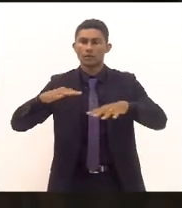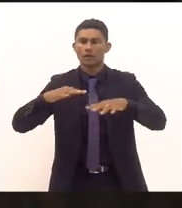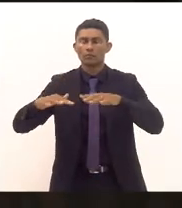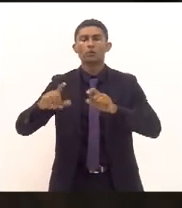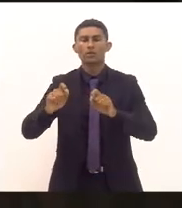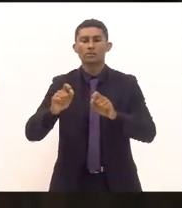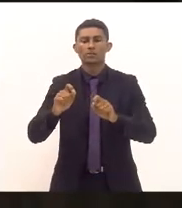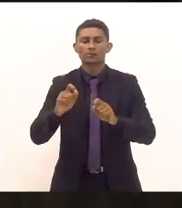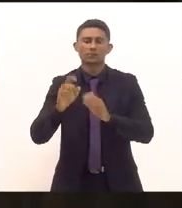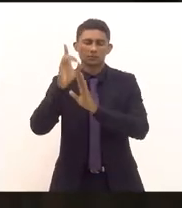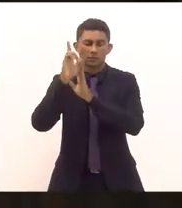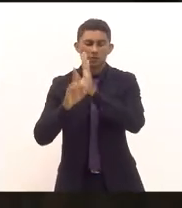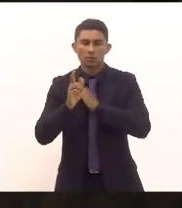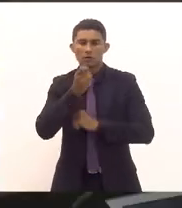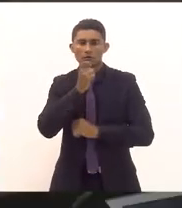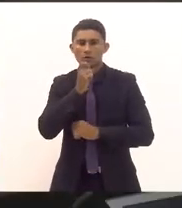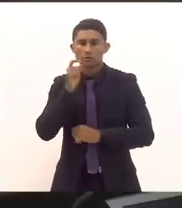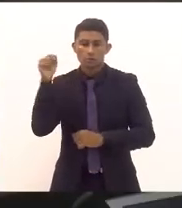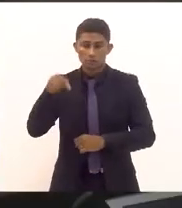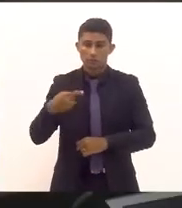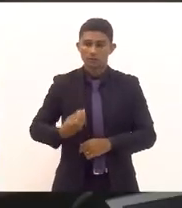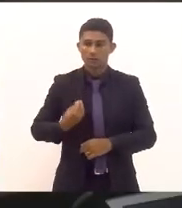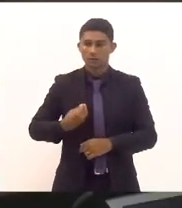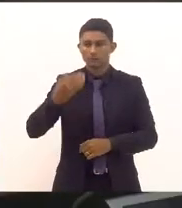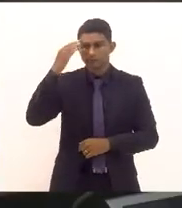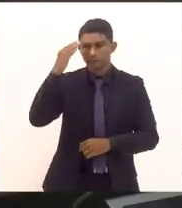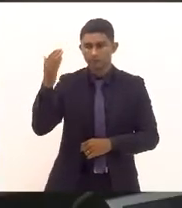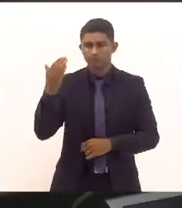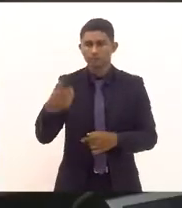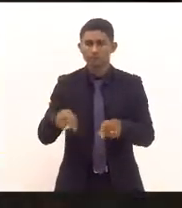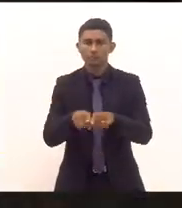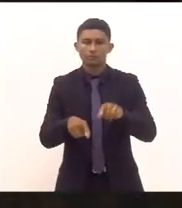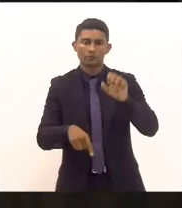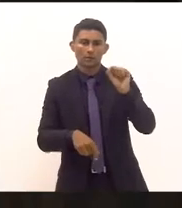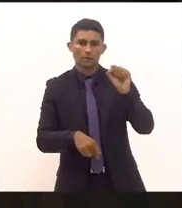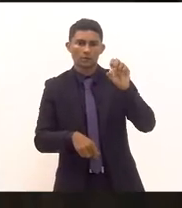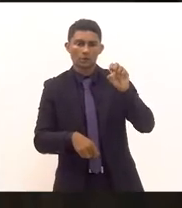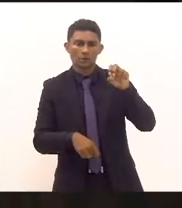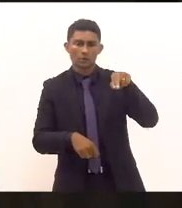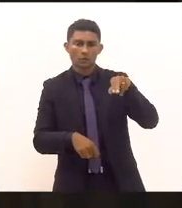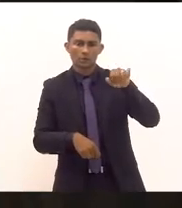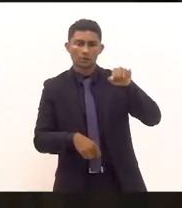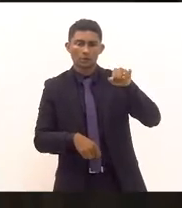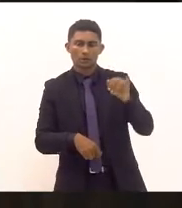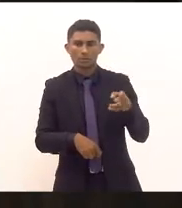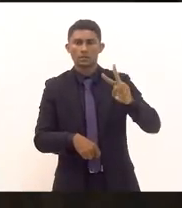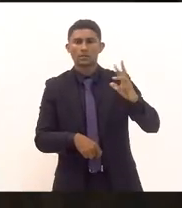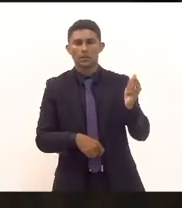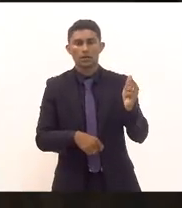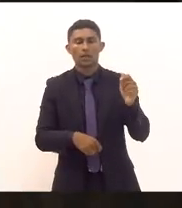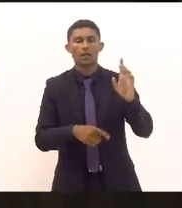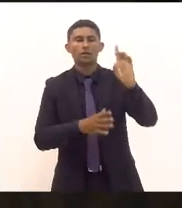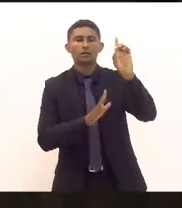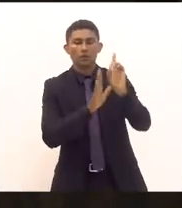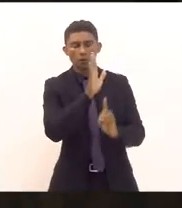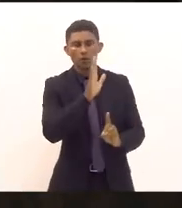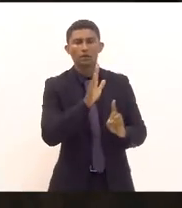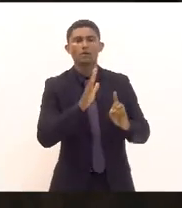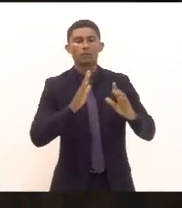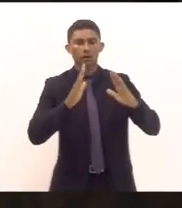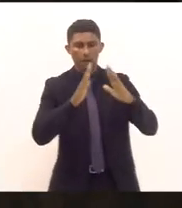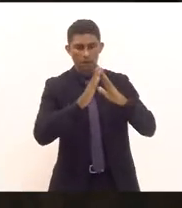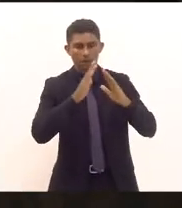direitos muito obrigada pela sua presença a Soninha que a diretora do Hospital da Posse